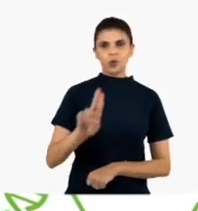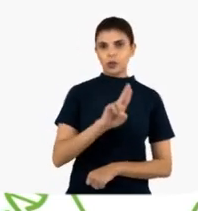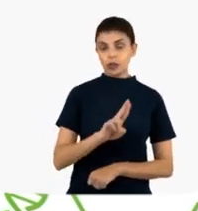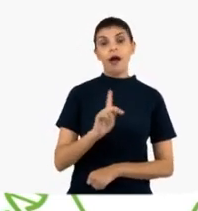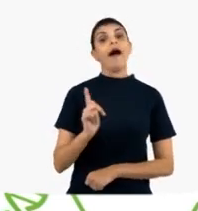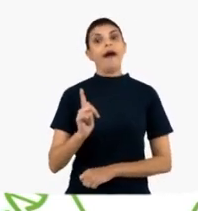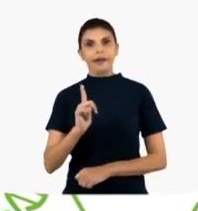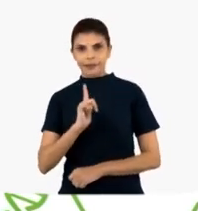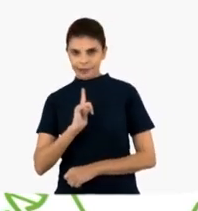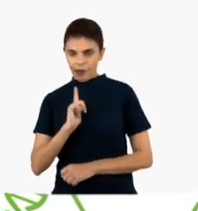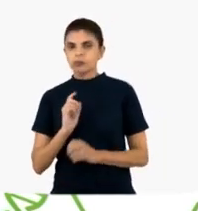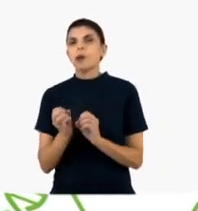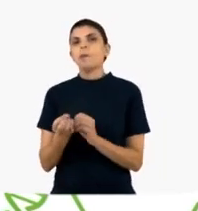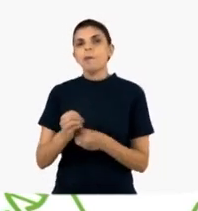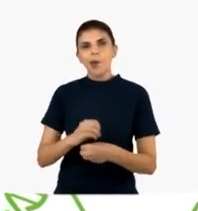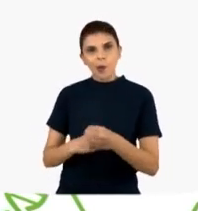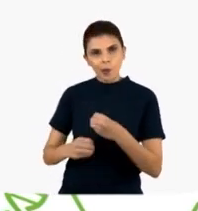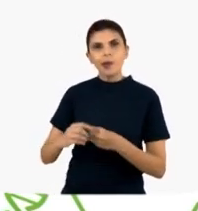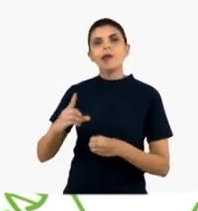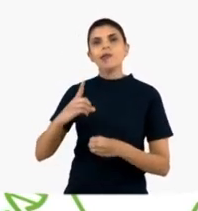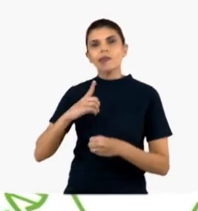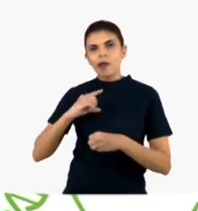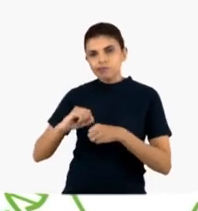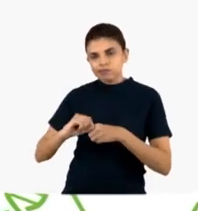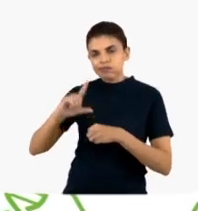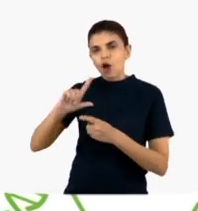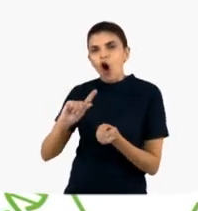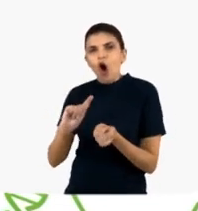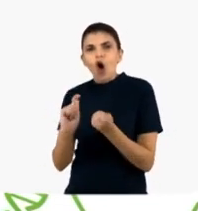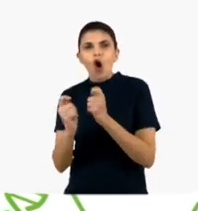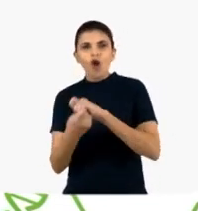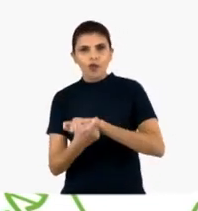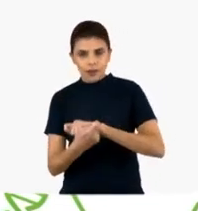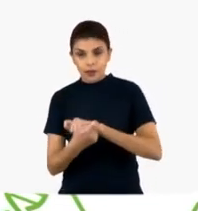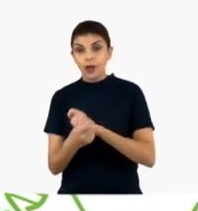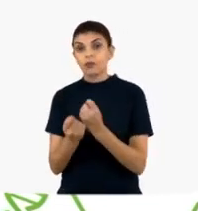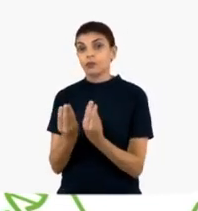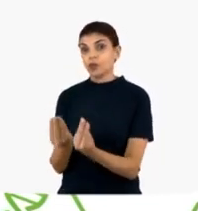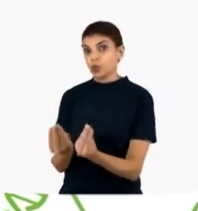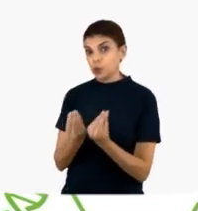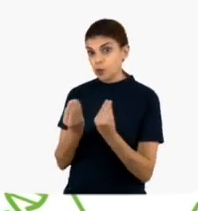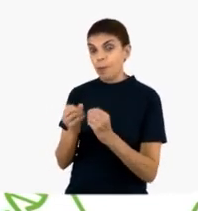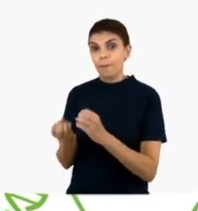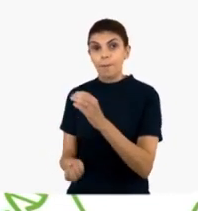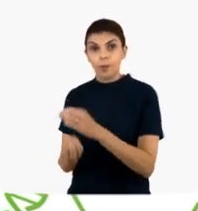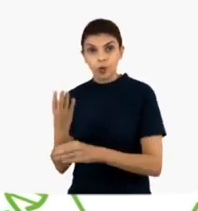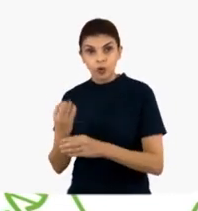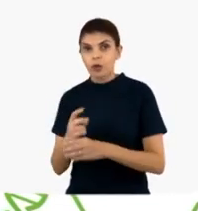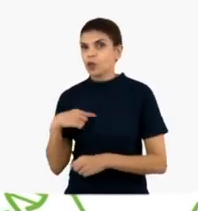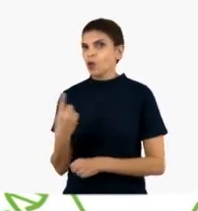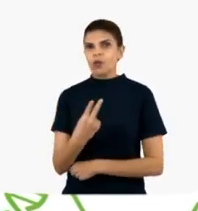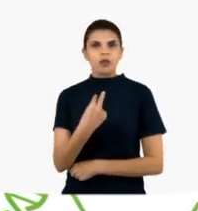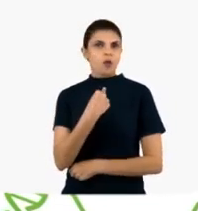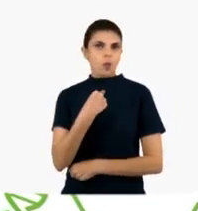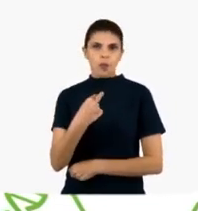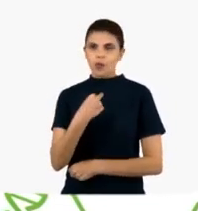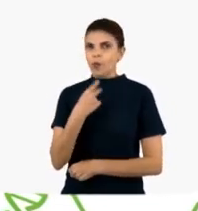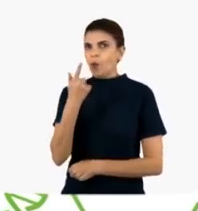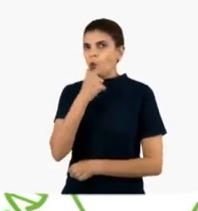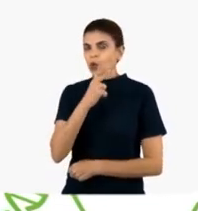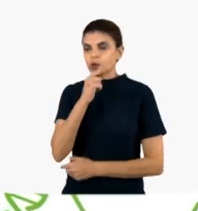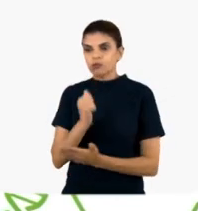utilizado. Também o microorganismo deve ter uma elevada conversão do substrato em produto. Tá? Nós não